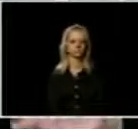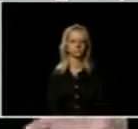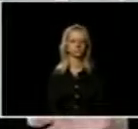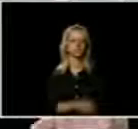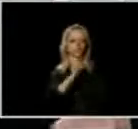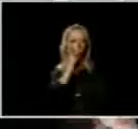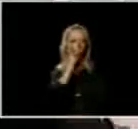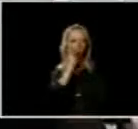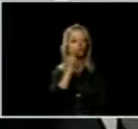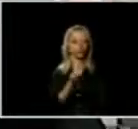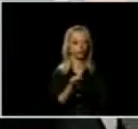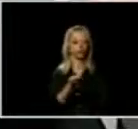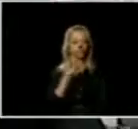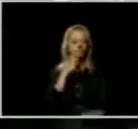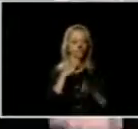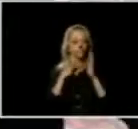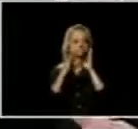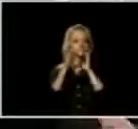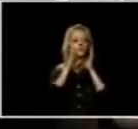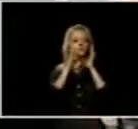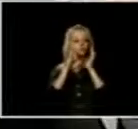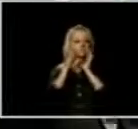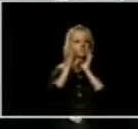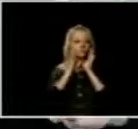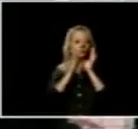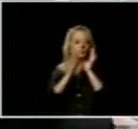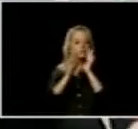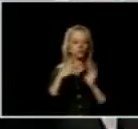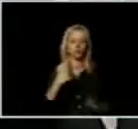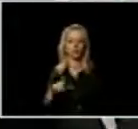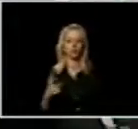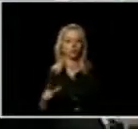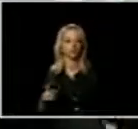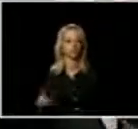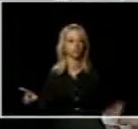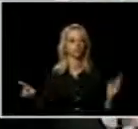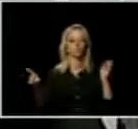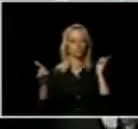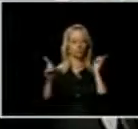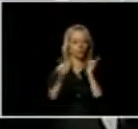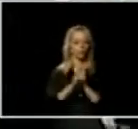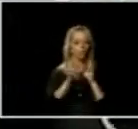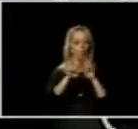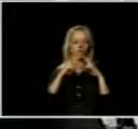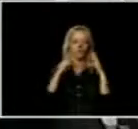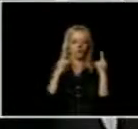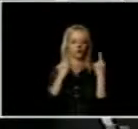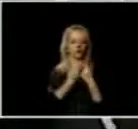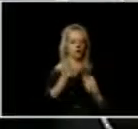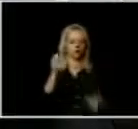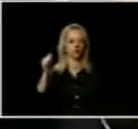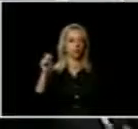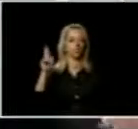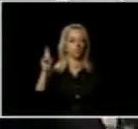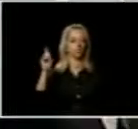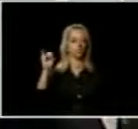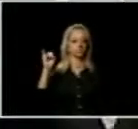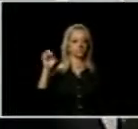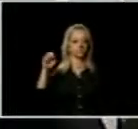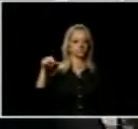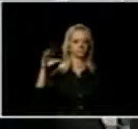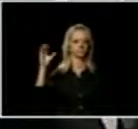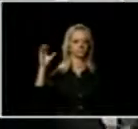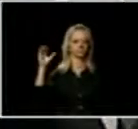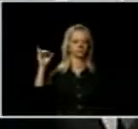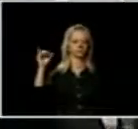entrevista se posicionou que não haveria, porque bem nesse período foi realizado a exoneração